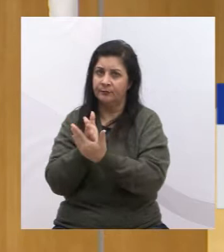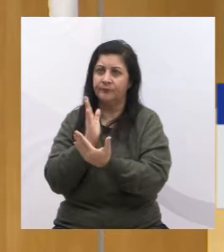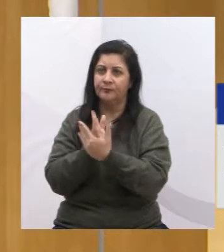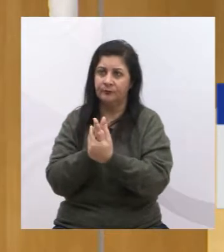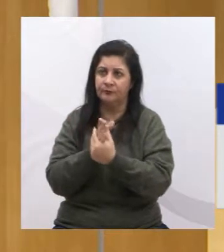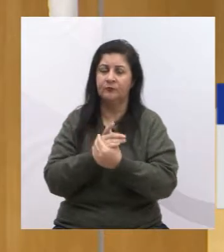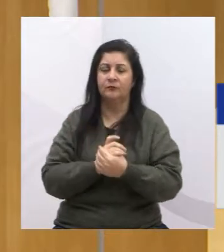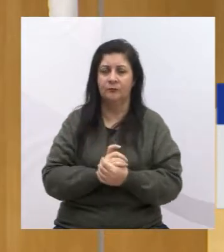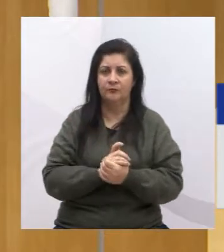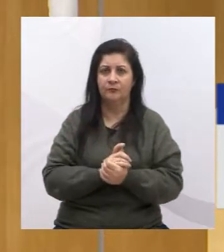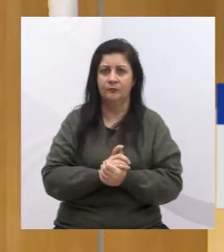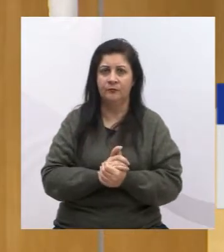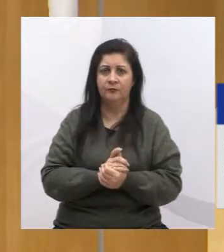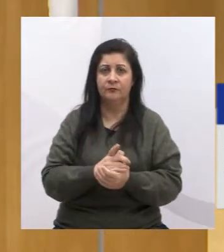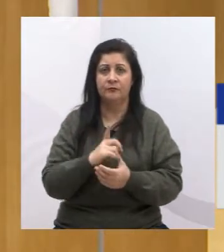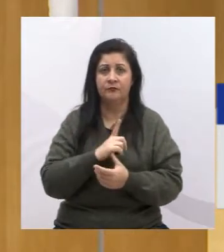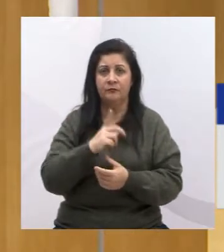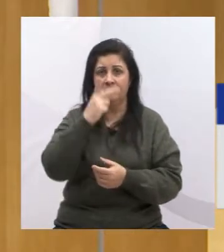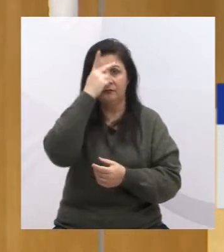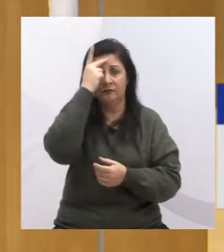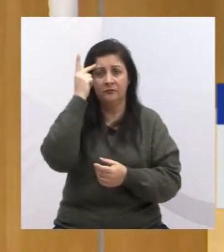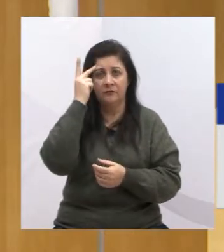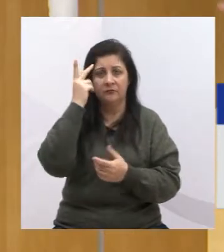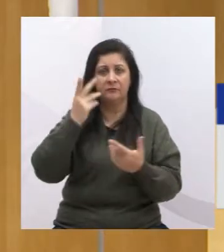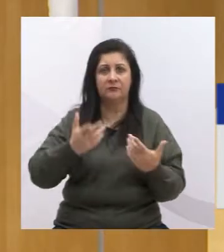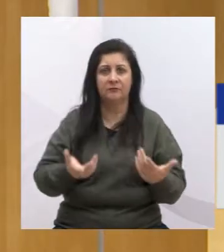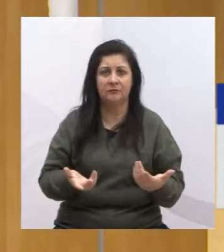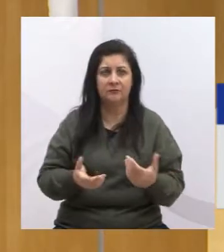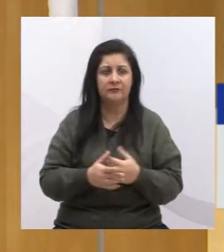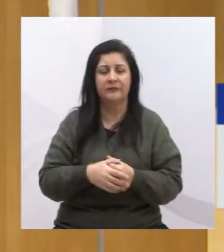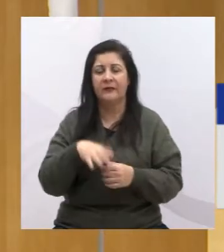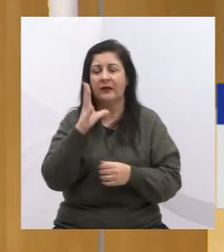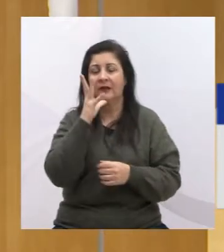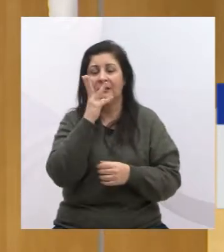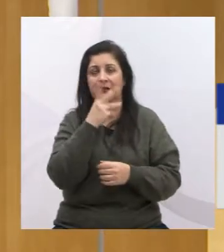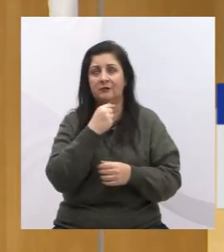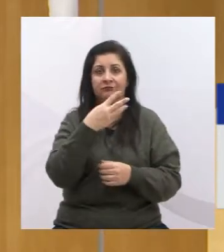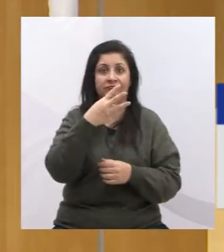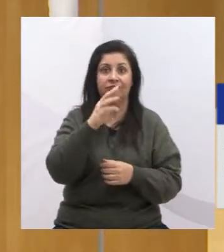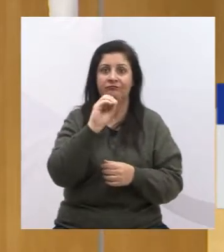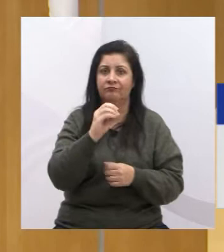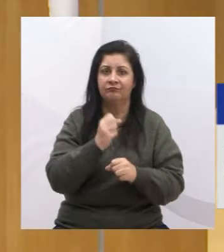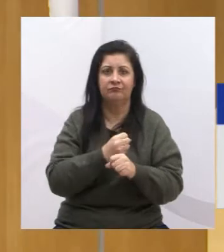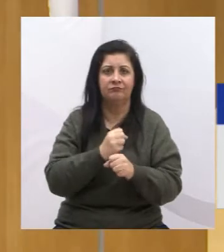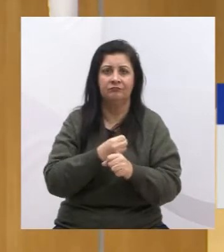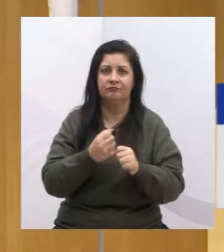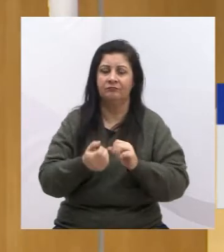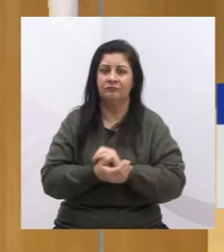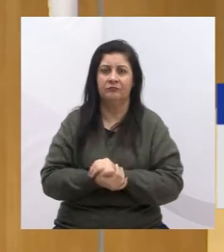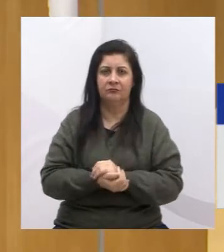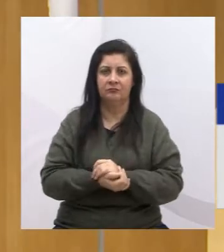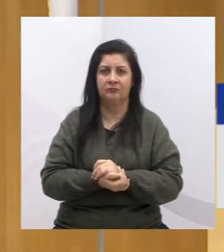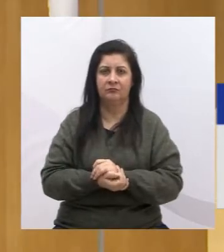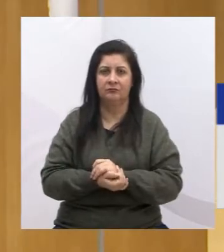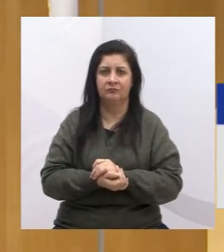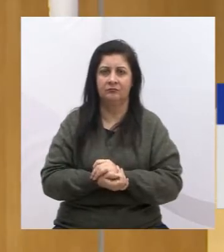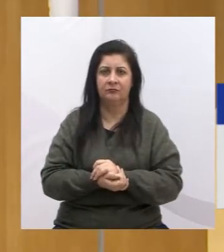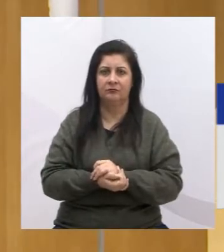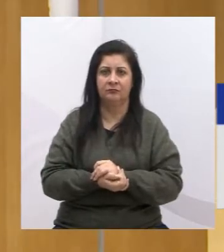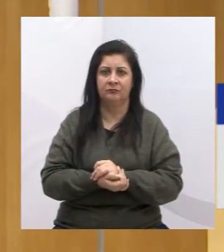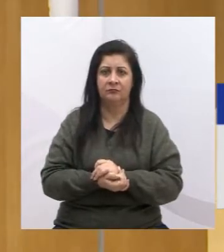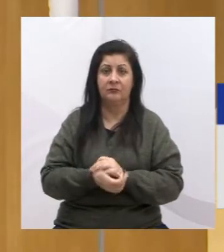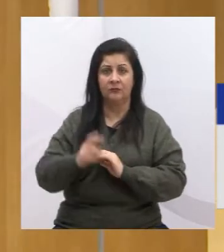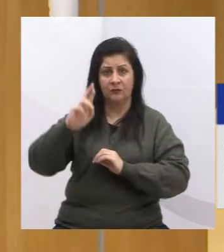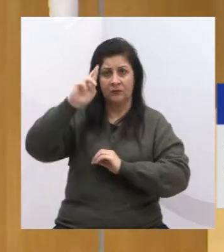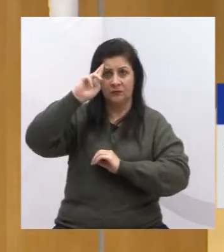seja resolvido. E tem gente que esse imbróglio jurídico dura aí mais de 30 anos, 40 anos, e aquele que é o possuidor,